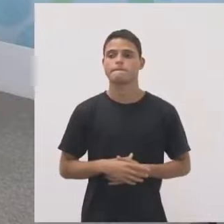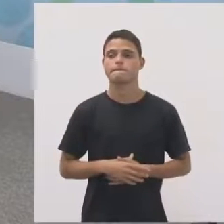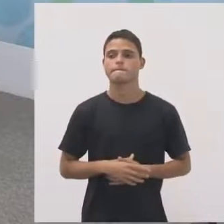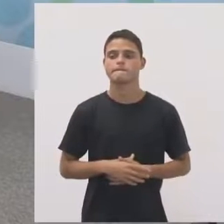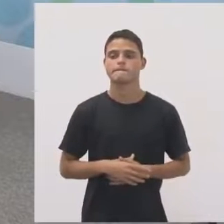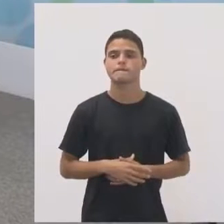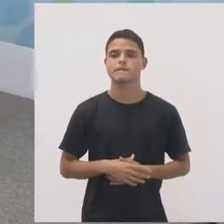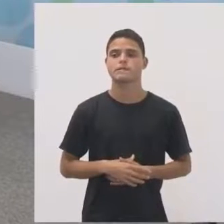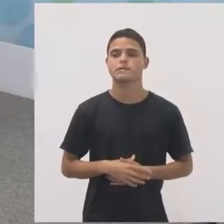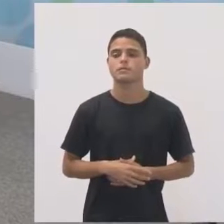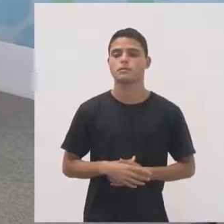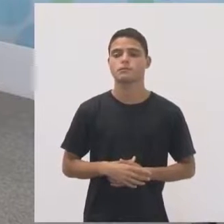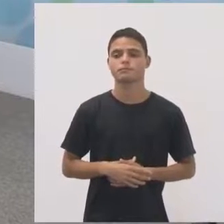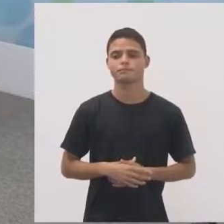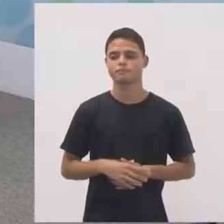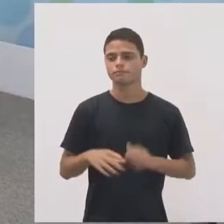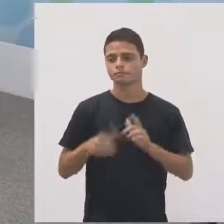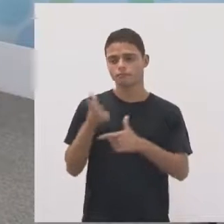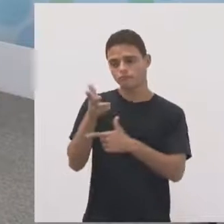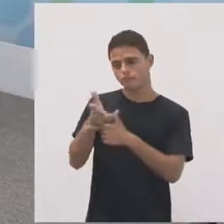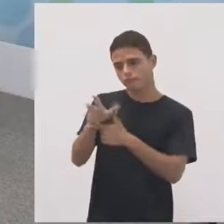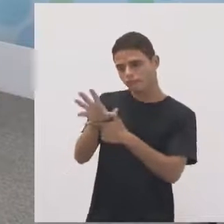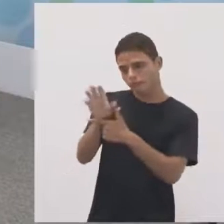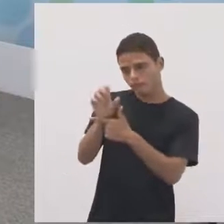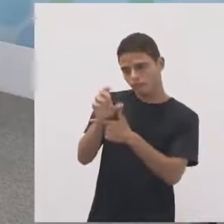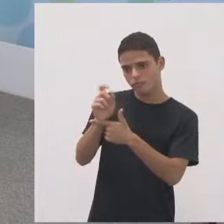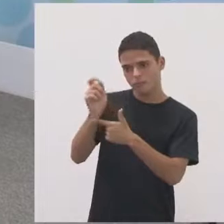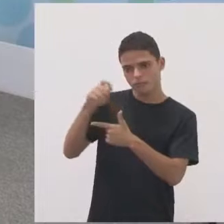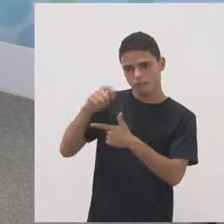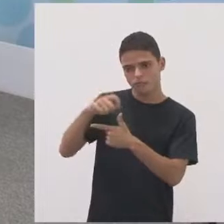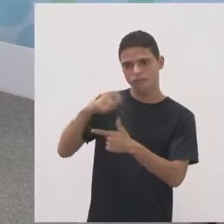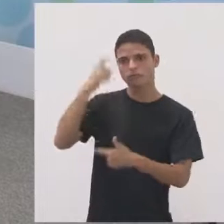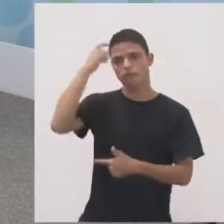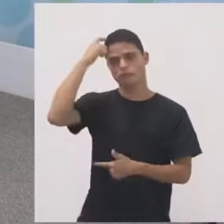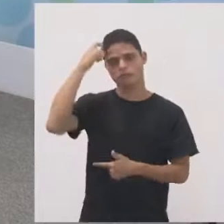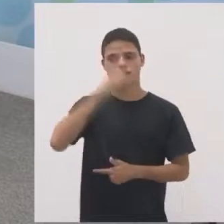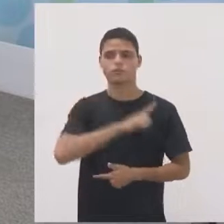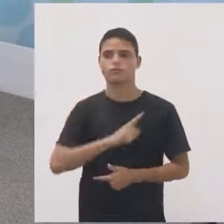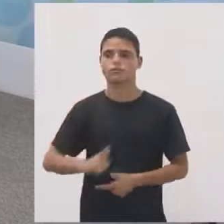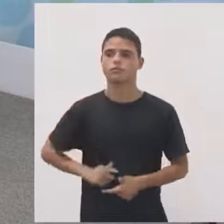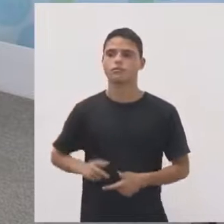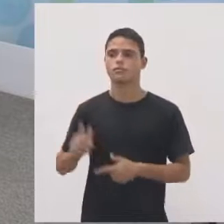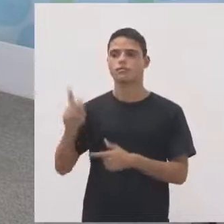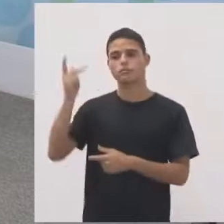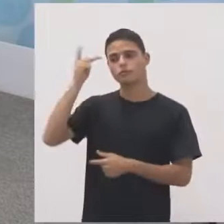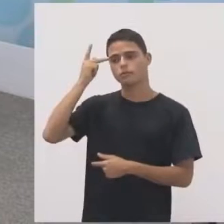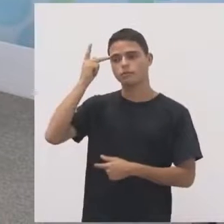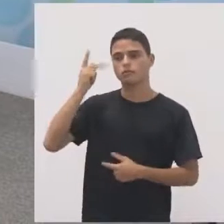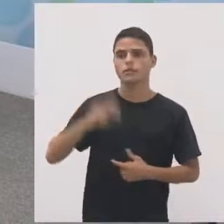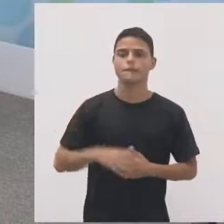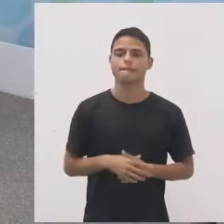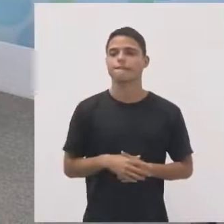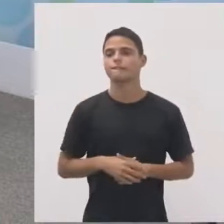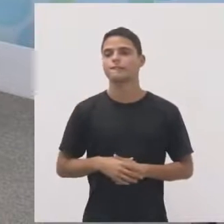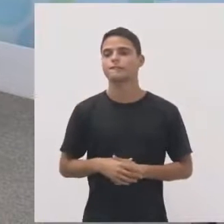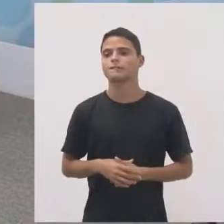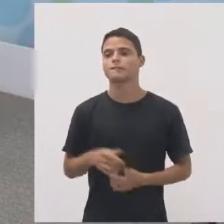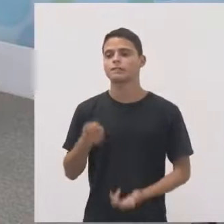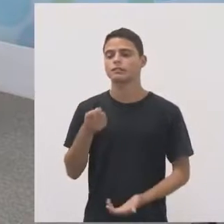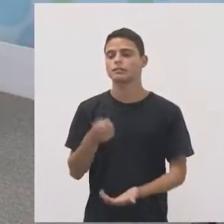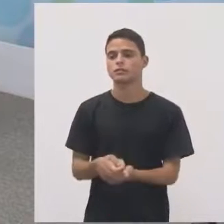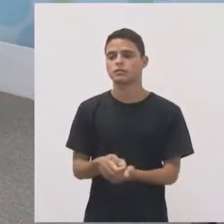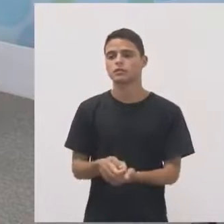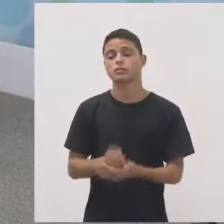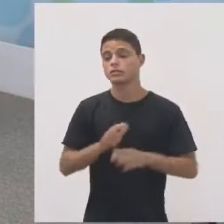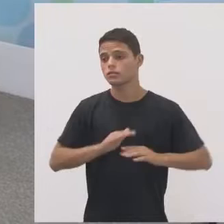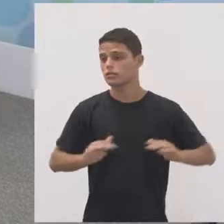quiser... acho que não dá para pegar. Mas né? Dá para ver aqui em cima que tem um símbolozinho do governo do estado de São Paulo. Símbolo aqui do governo do estado de São Paulo, tá? Então foi uma compra não